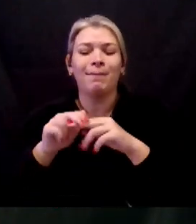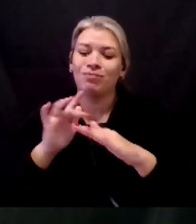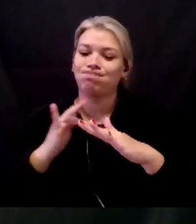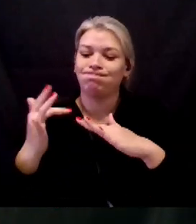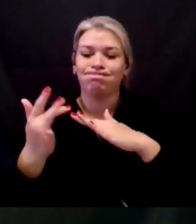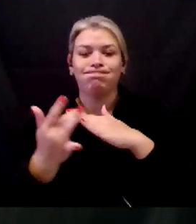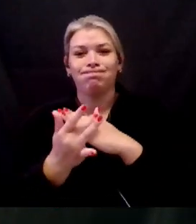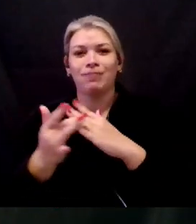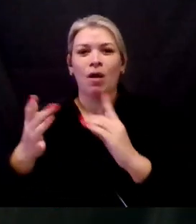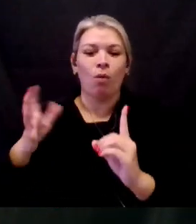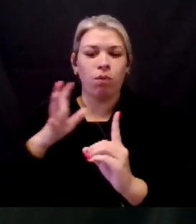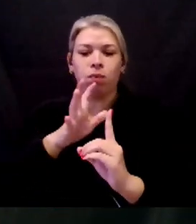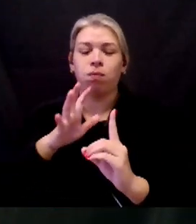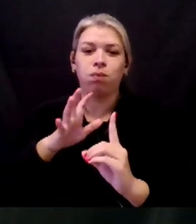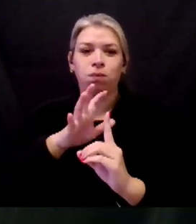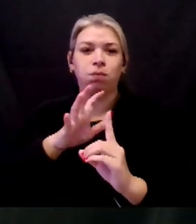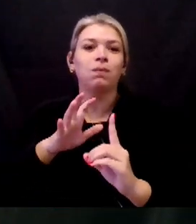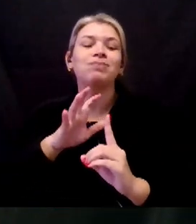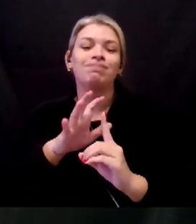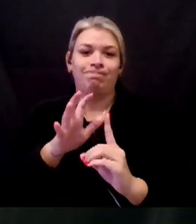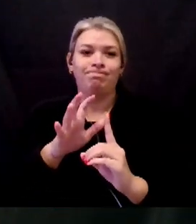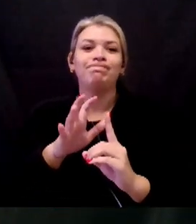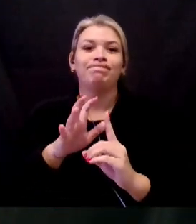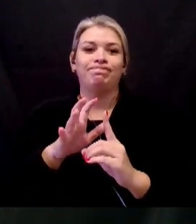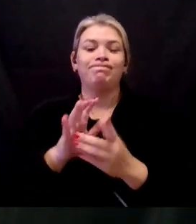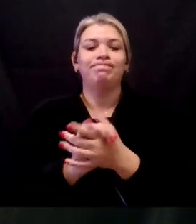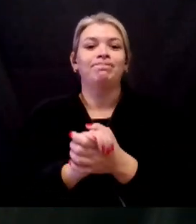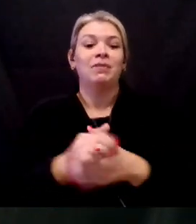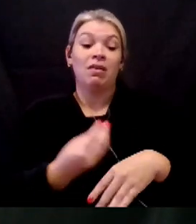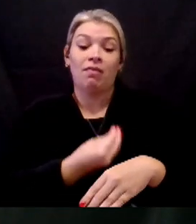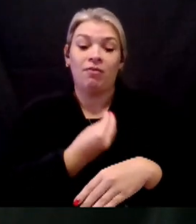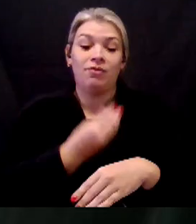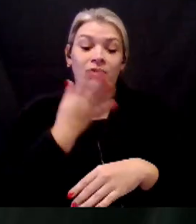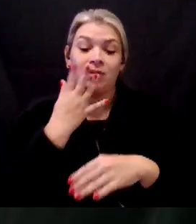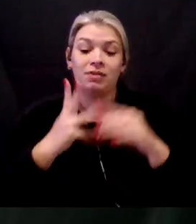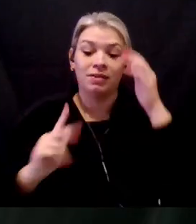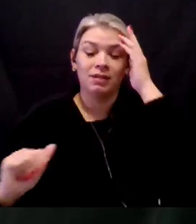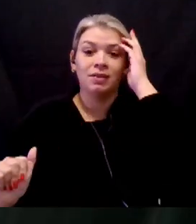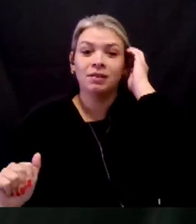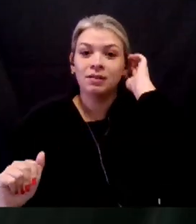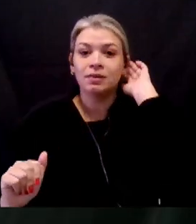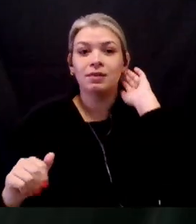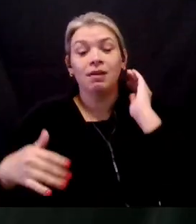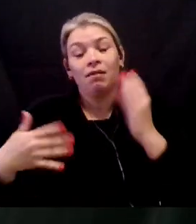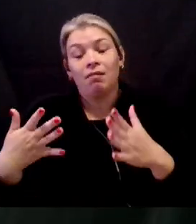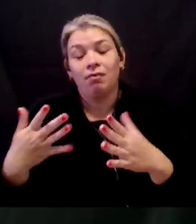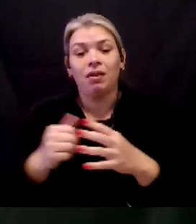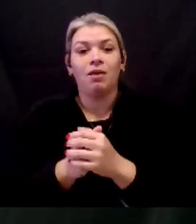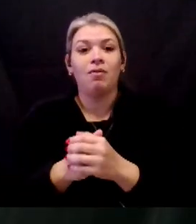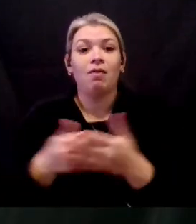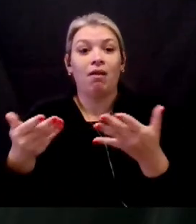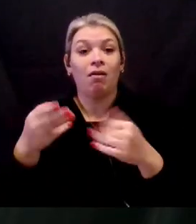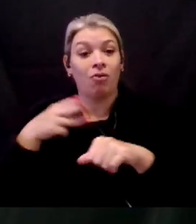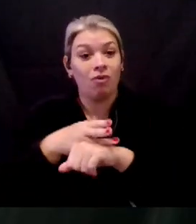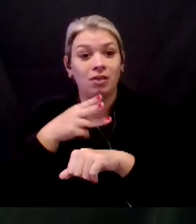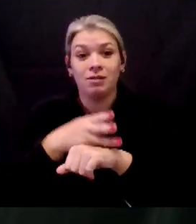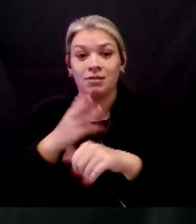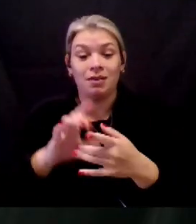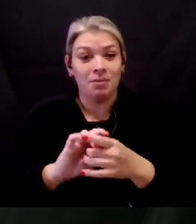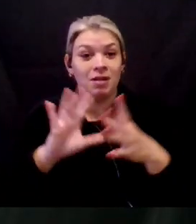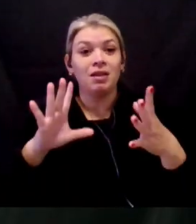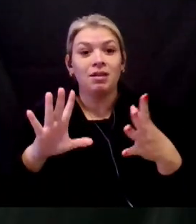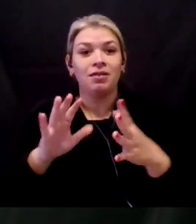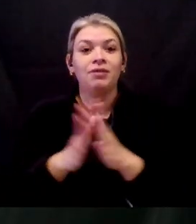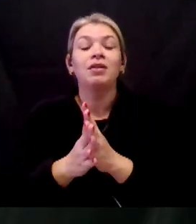das redes na vida dos nossos pequenos, tá bom? Então manda sua mensagem pra gente, o WhatsApp tá aberto. Quero saber aí na sua casa, tem alguma